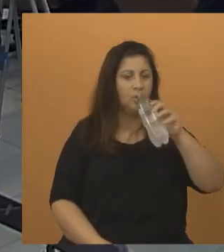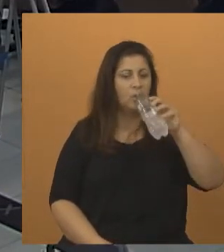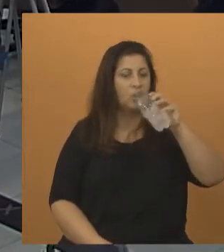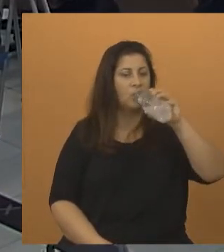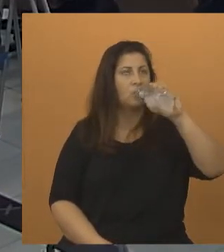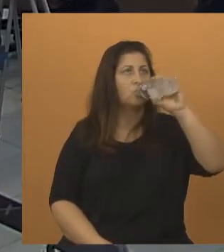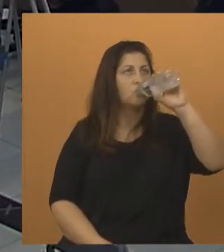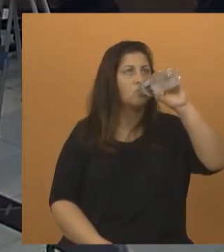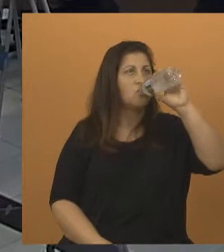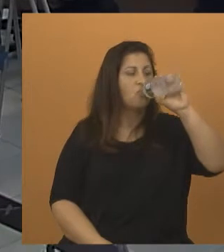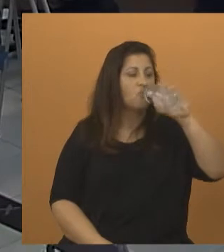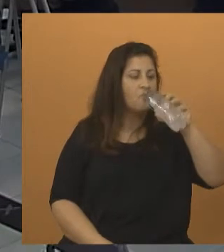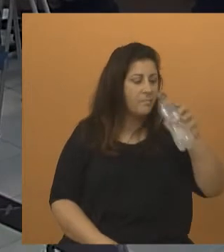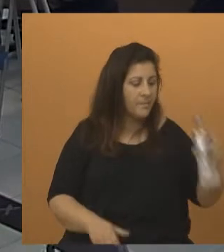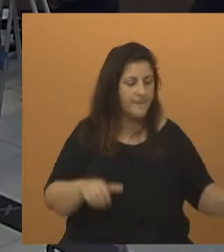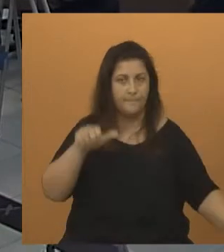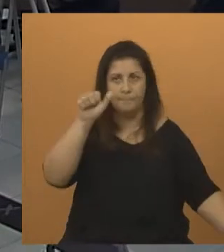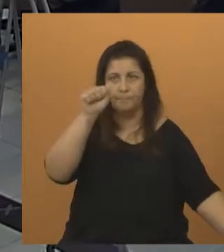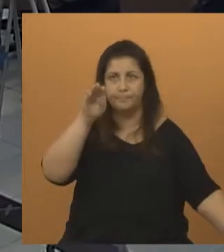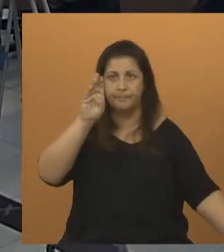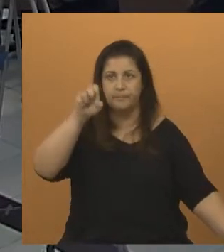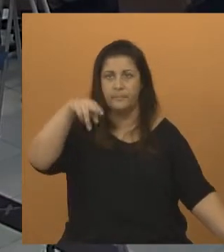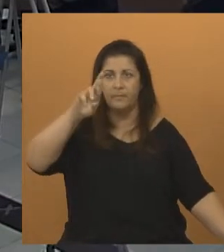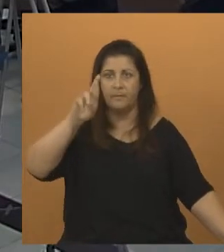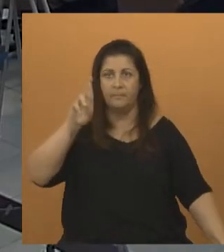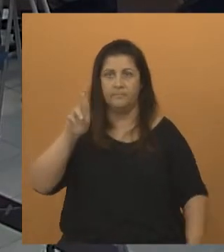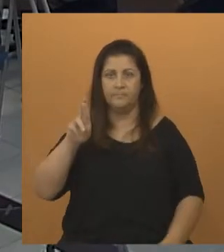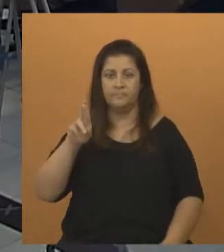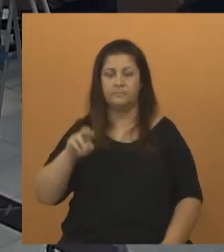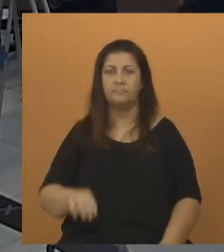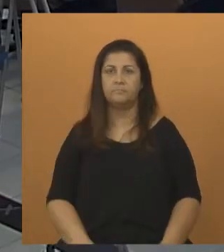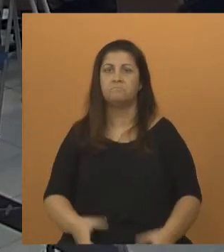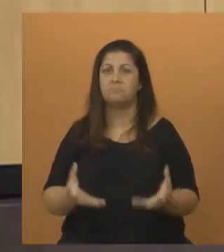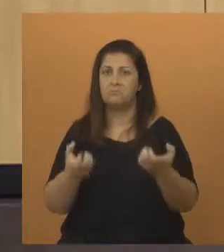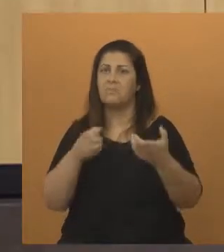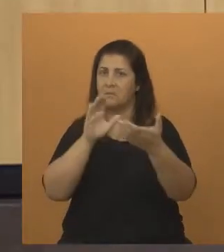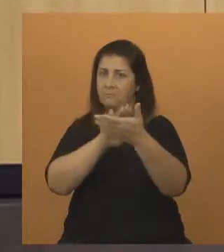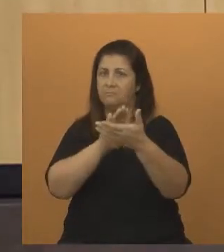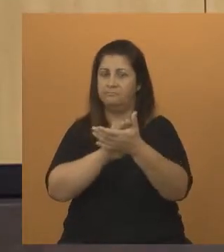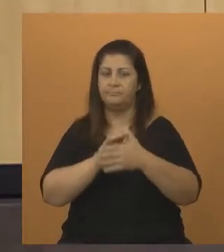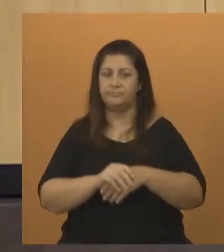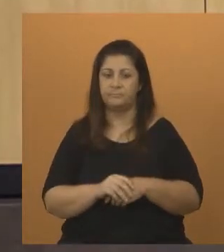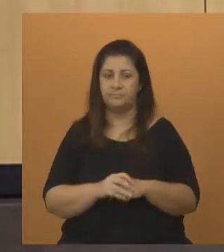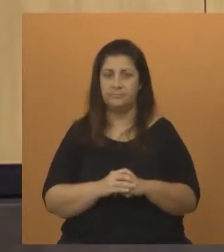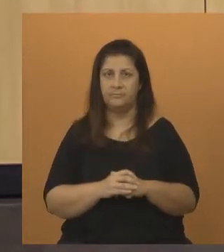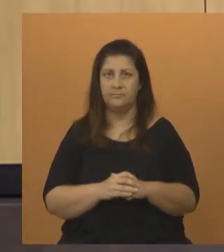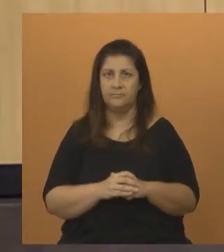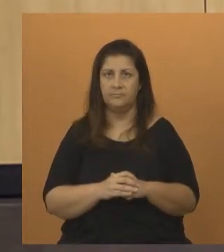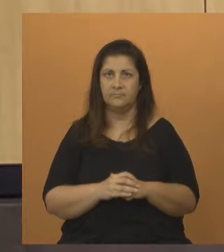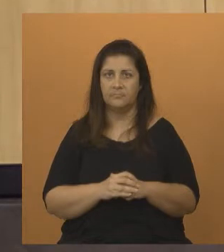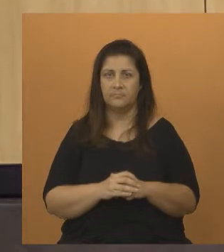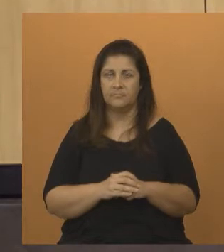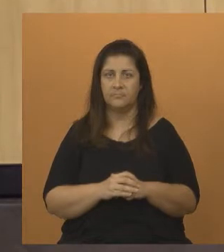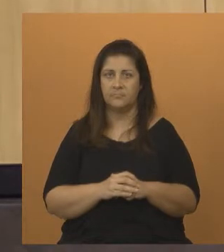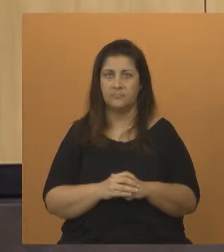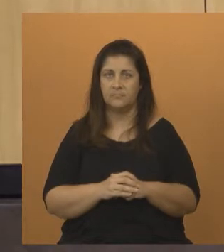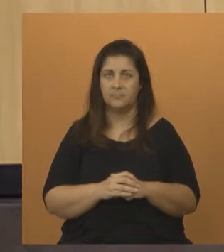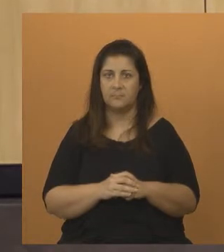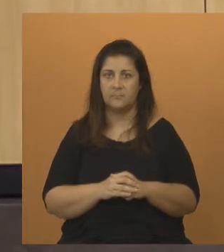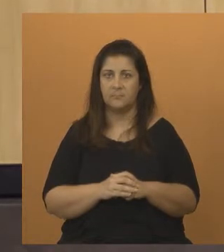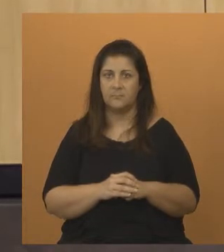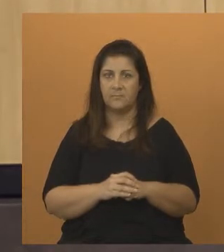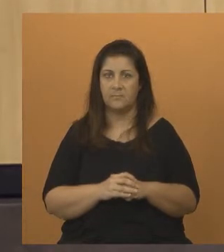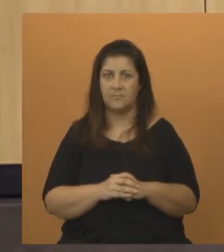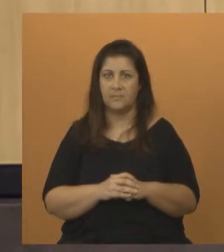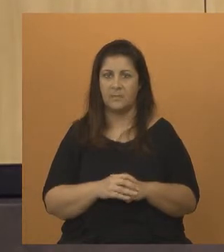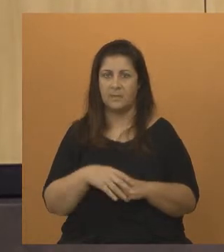Como vota vereador Abner de Madureira, eu quero parabenizar sua excelência, presidente,